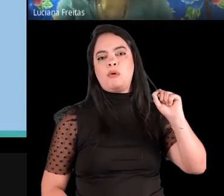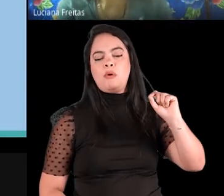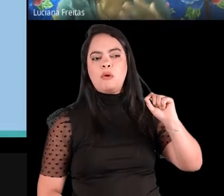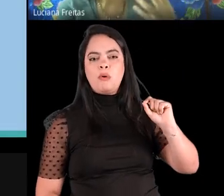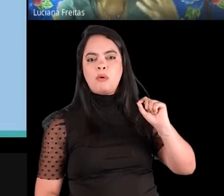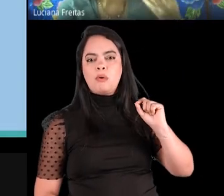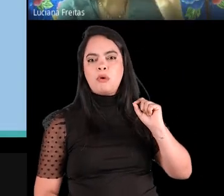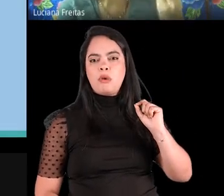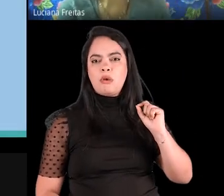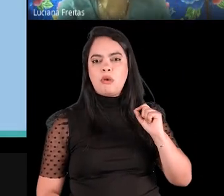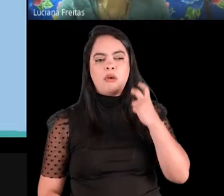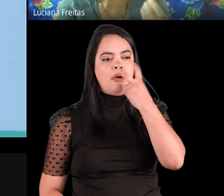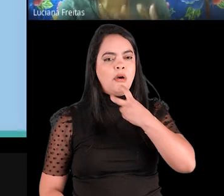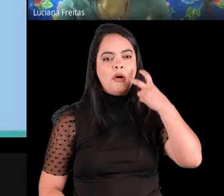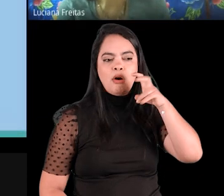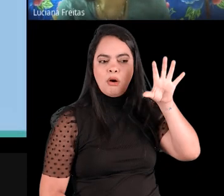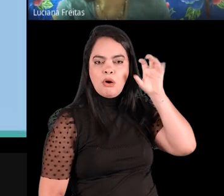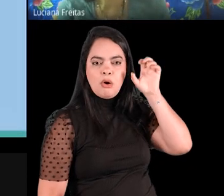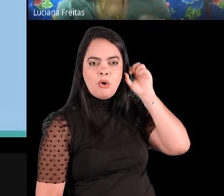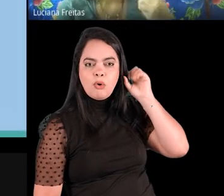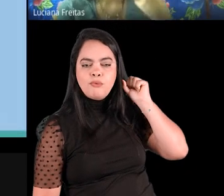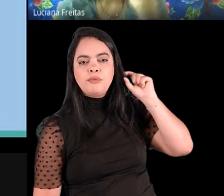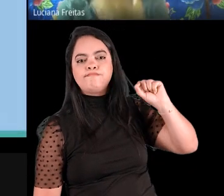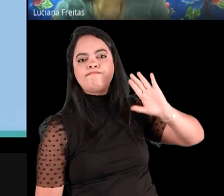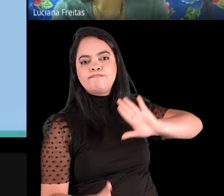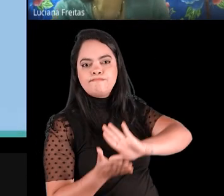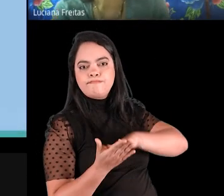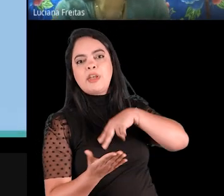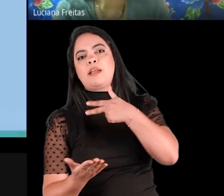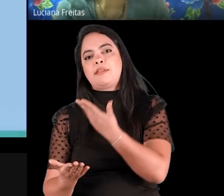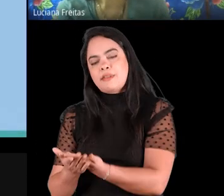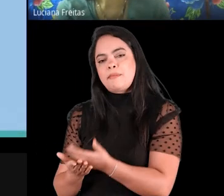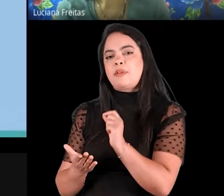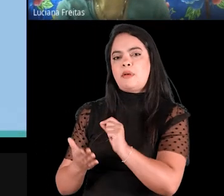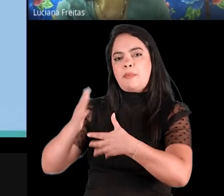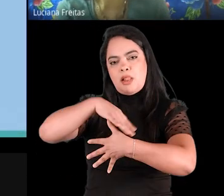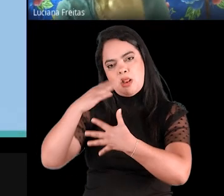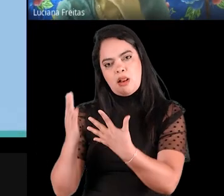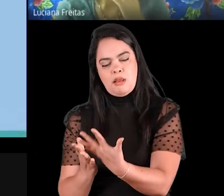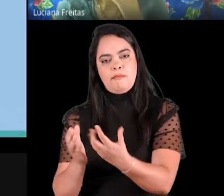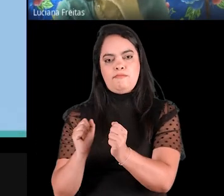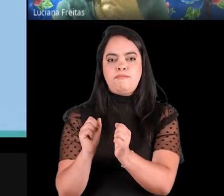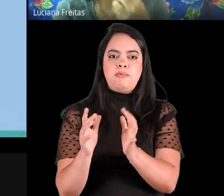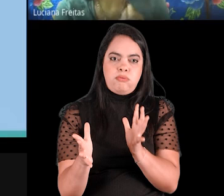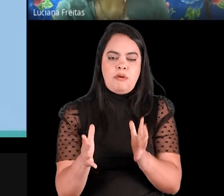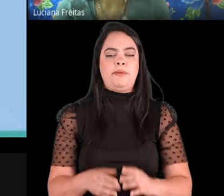né, em português, na língua nossa oral, e interpreta na língua de sinais, né.